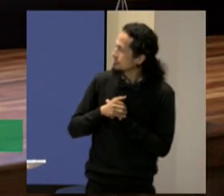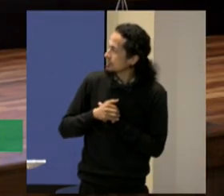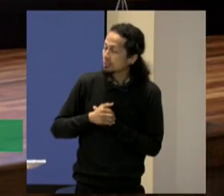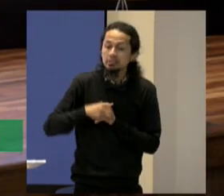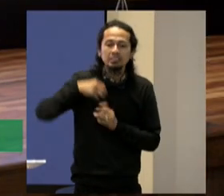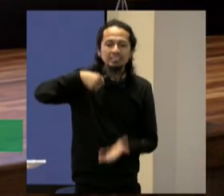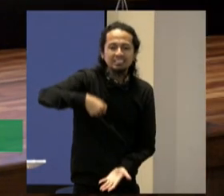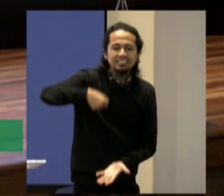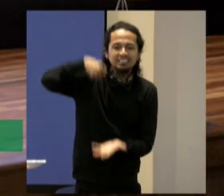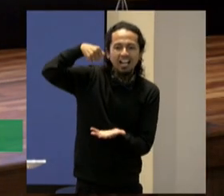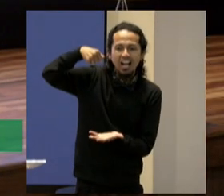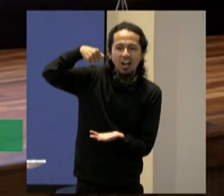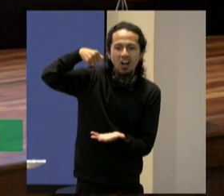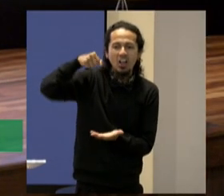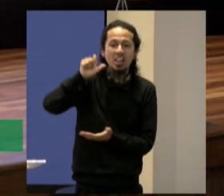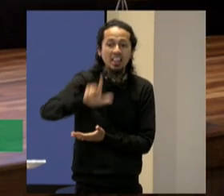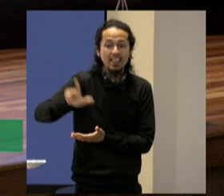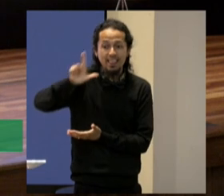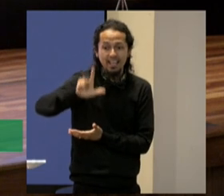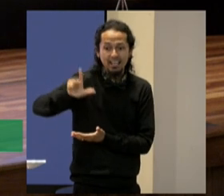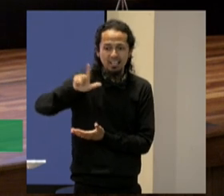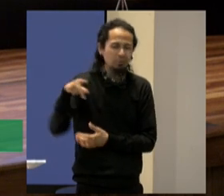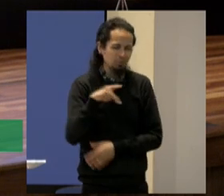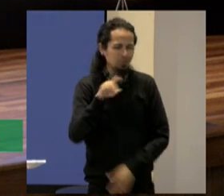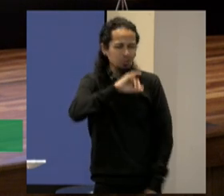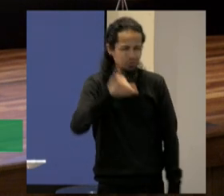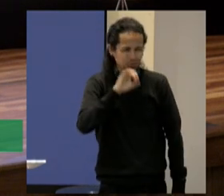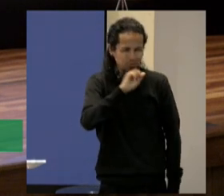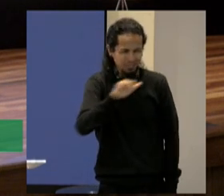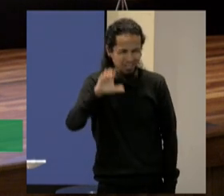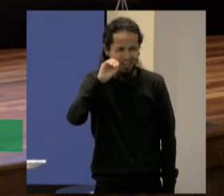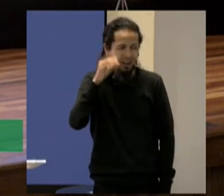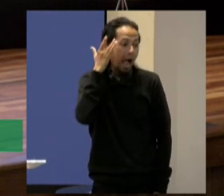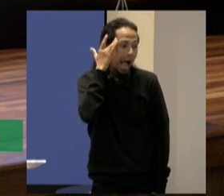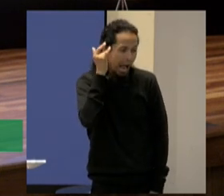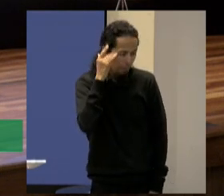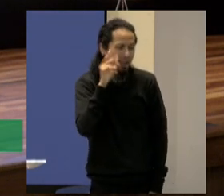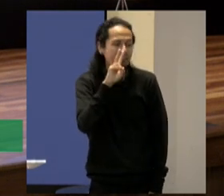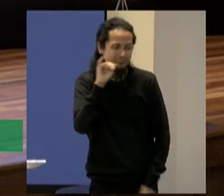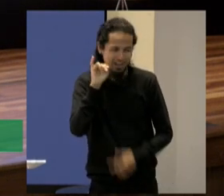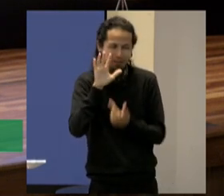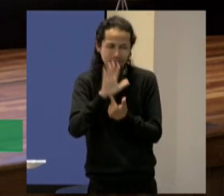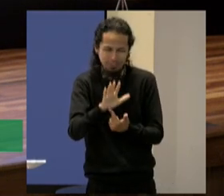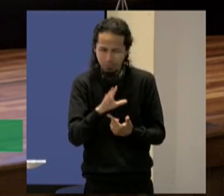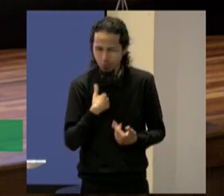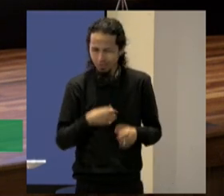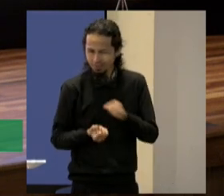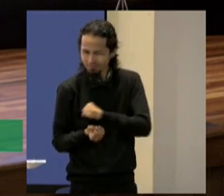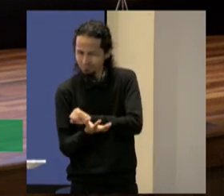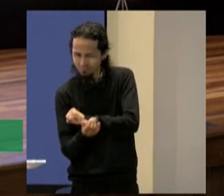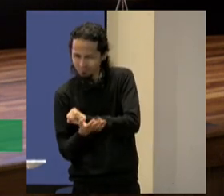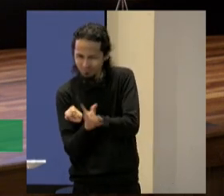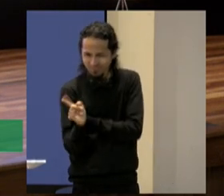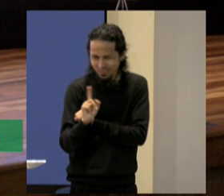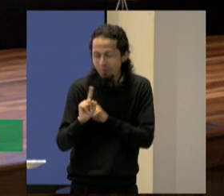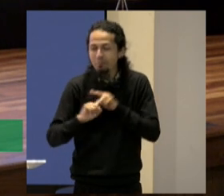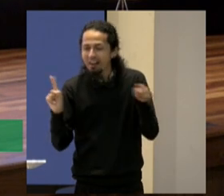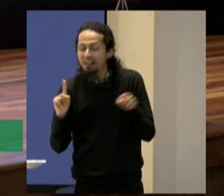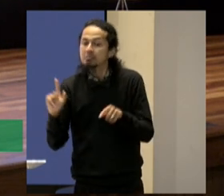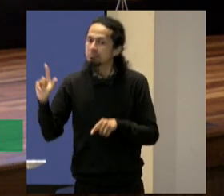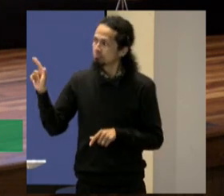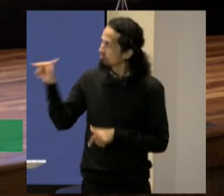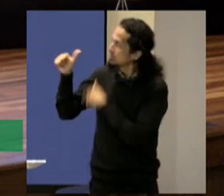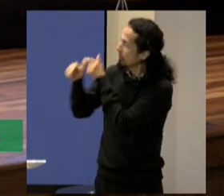professor João do quinto ano, que vai apresentar o trabalho, a sequência didática para vocês amanhã. Então, eu não vou dar muito spoiler, mas foi um trabalho belíssimo,